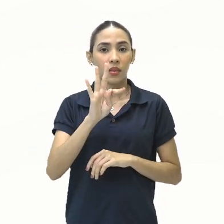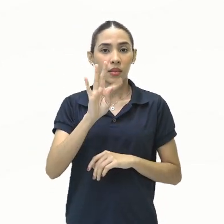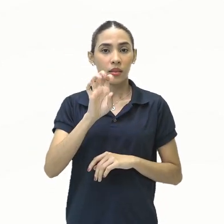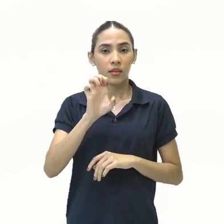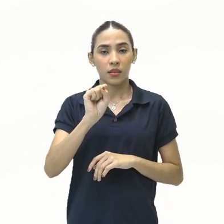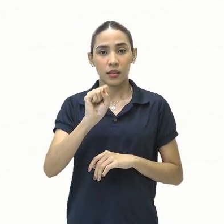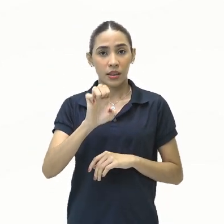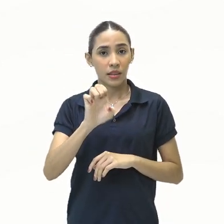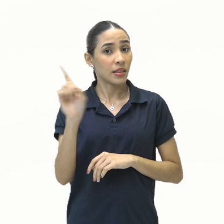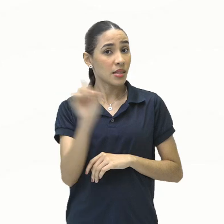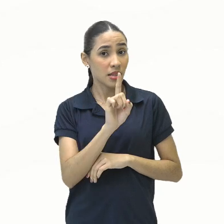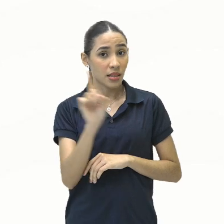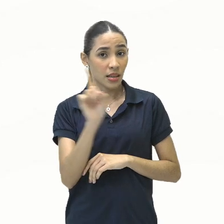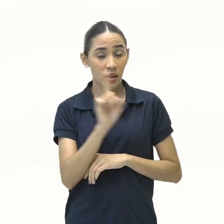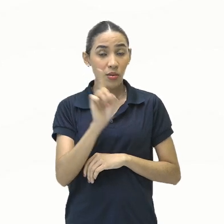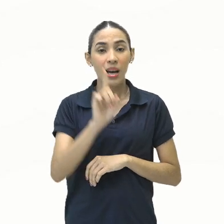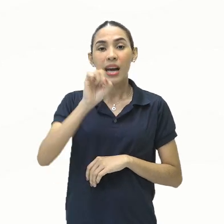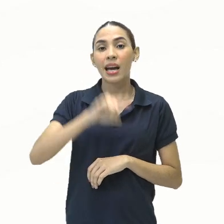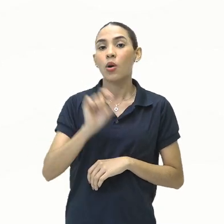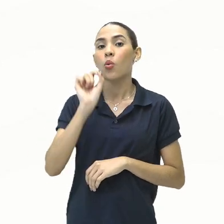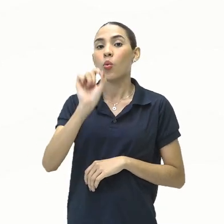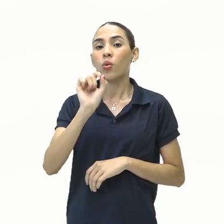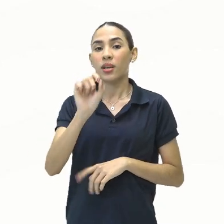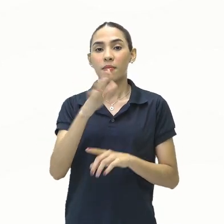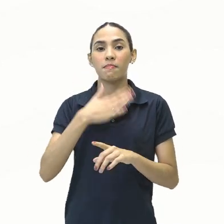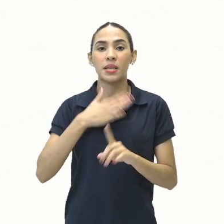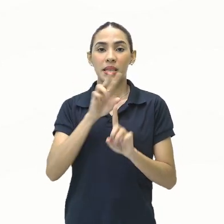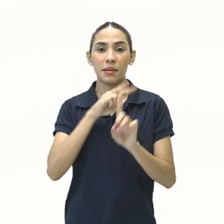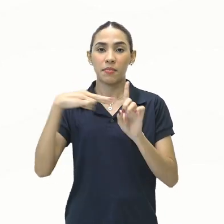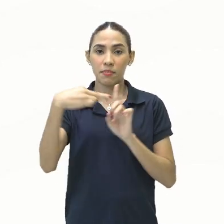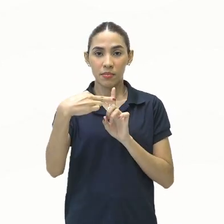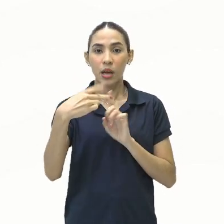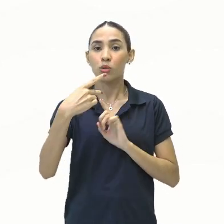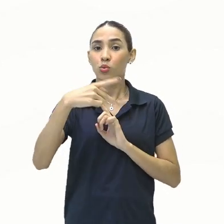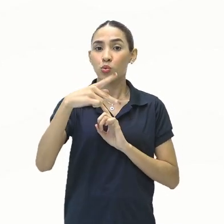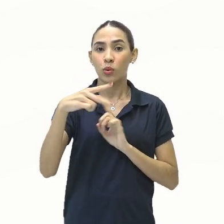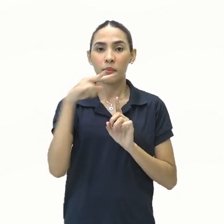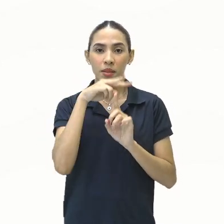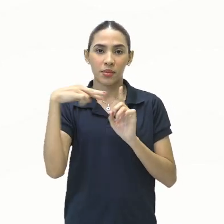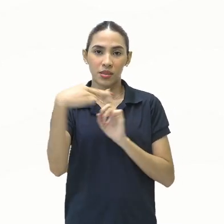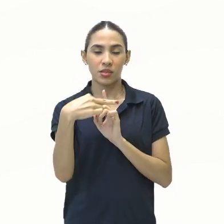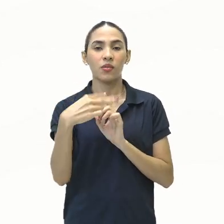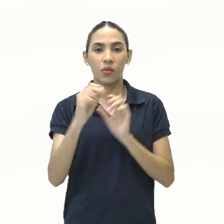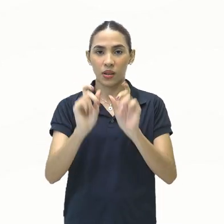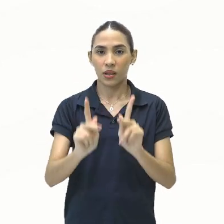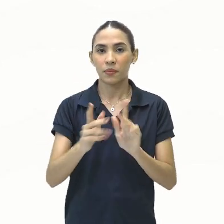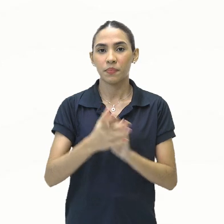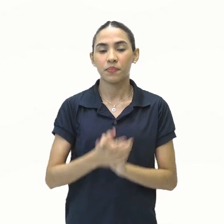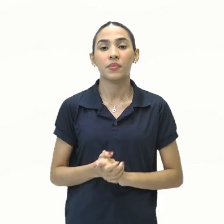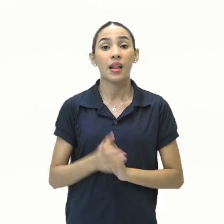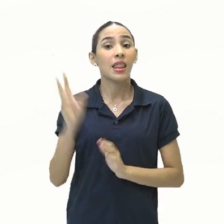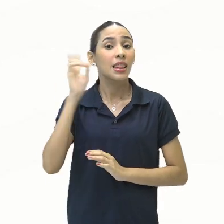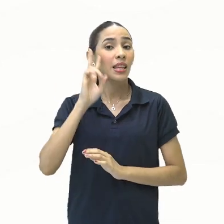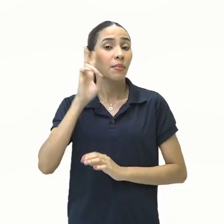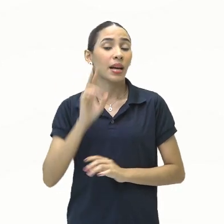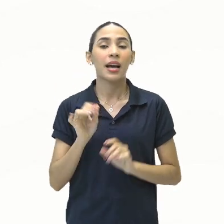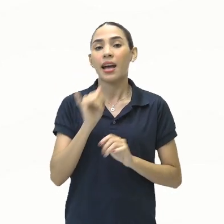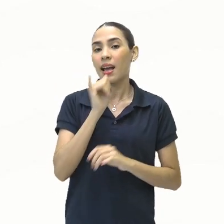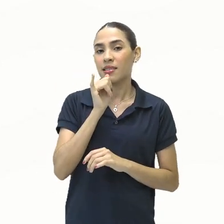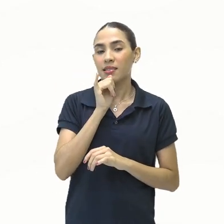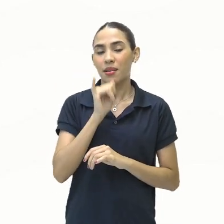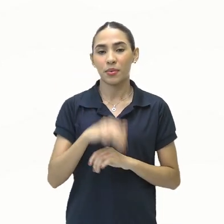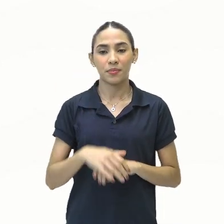A tese é o meu ponto de vista, né? Vamos só relembrar aqui um